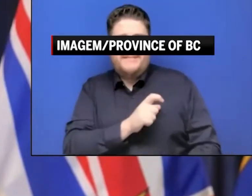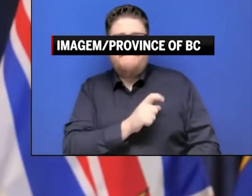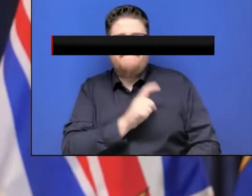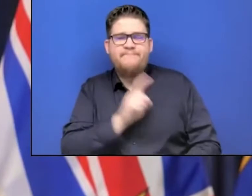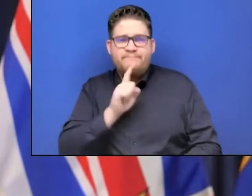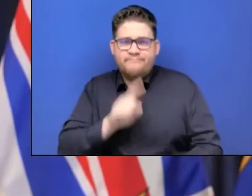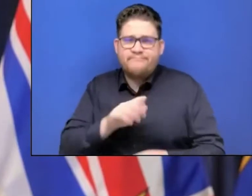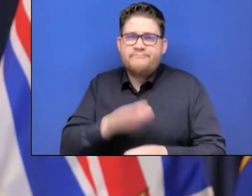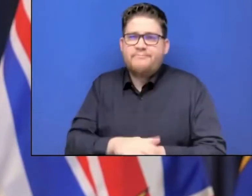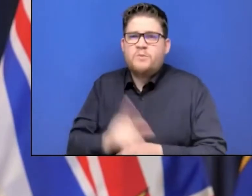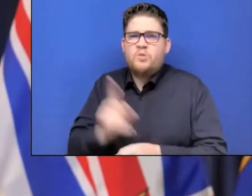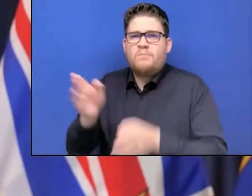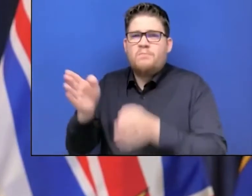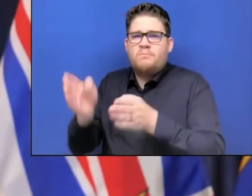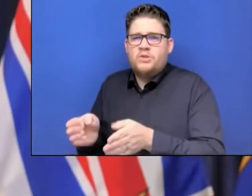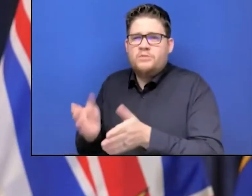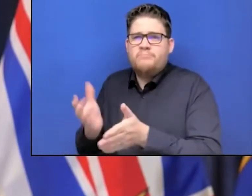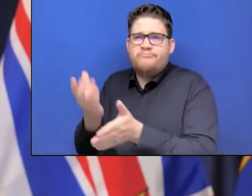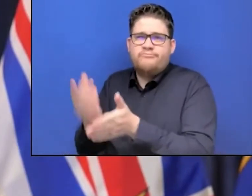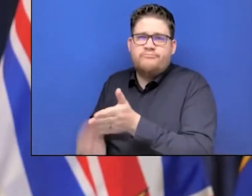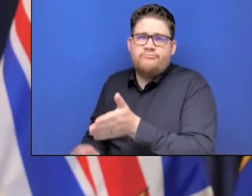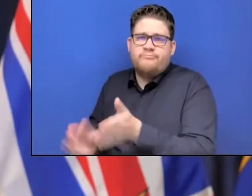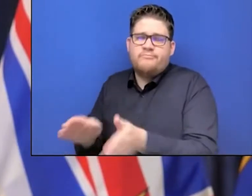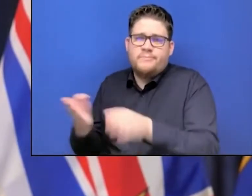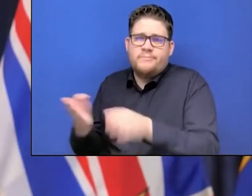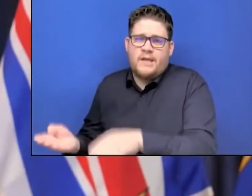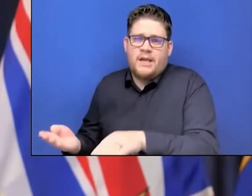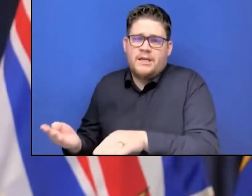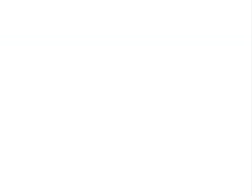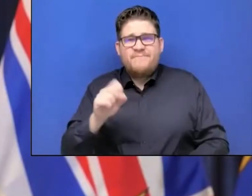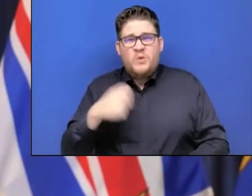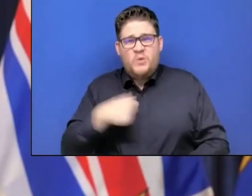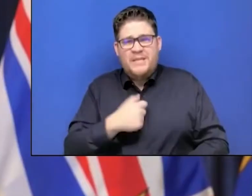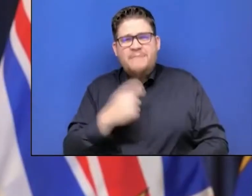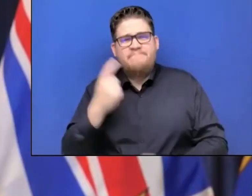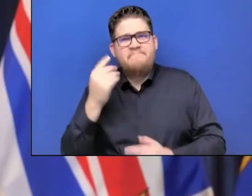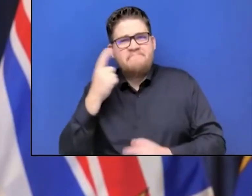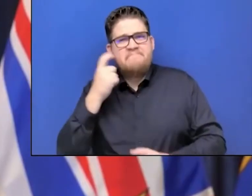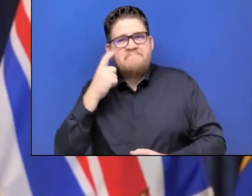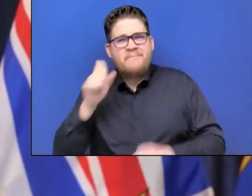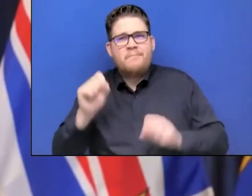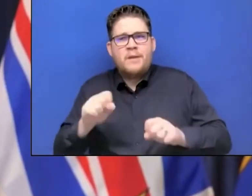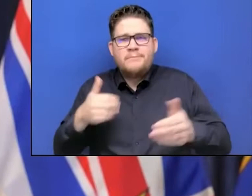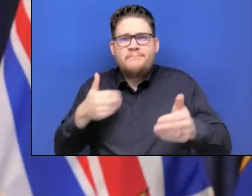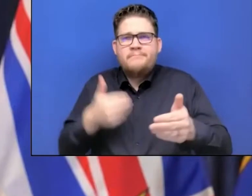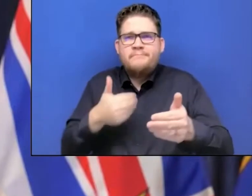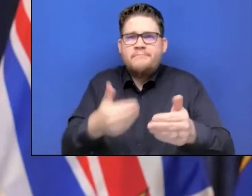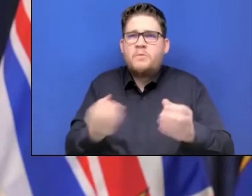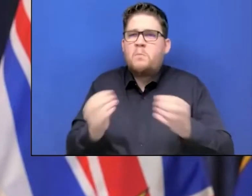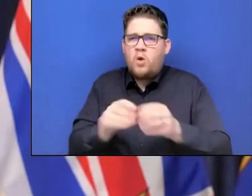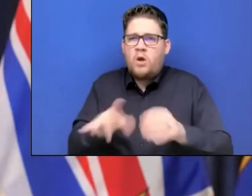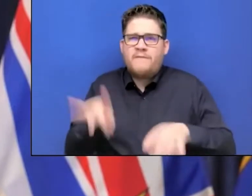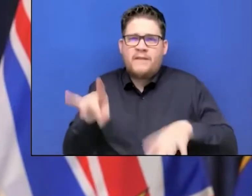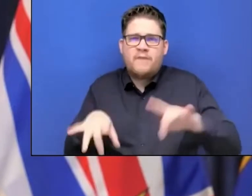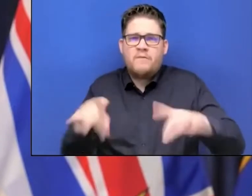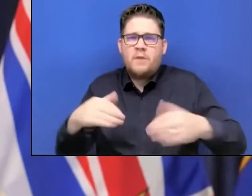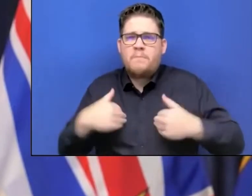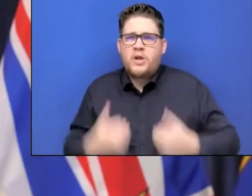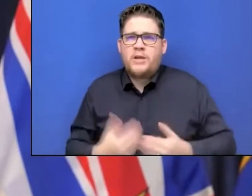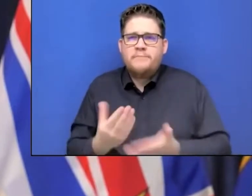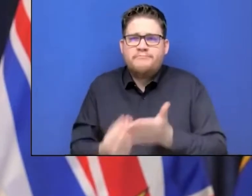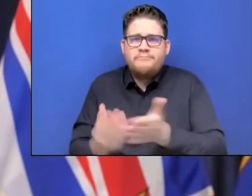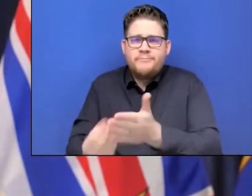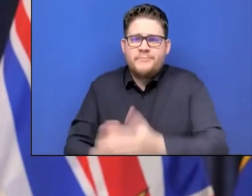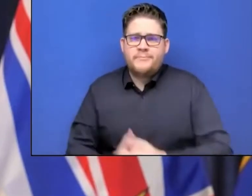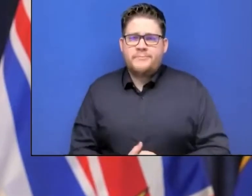That's devastating news for a family. It's devastating news for all British Columbians. Yesterday, I spoke to Prime Minister Trudeau. He offered